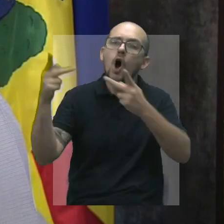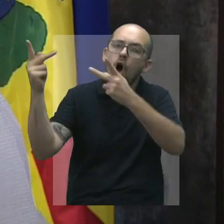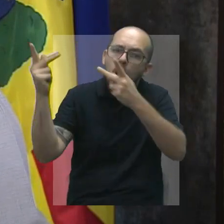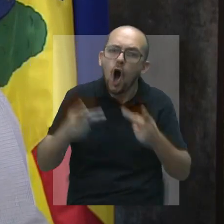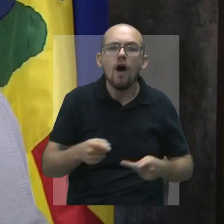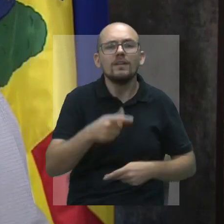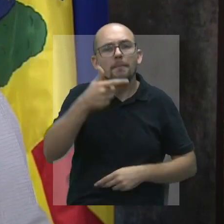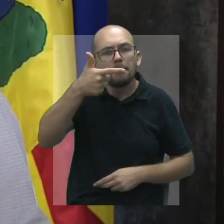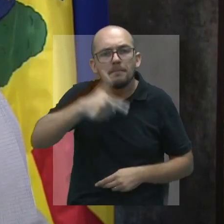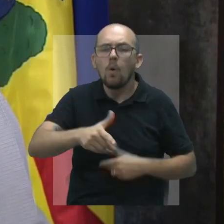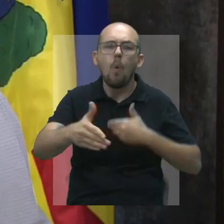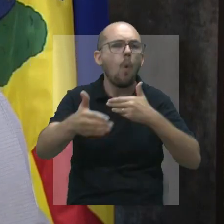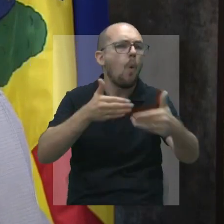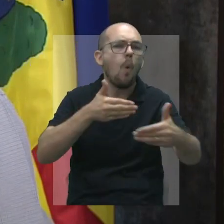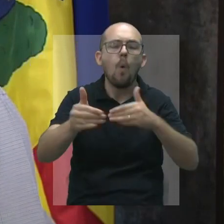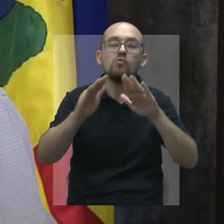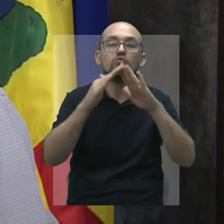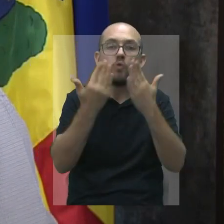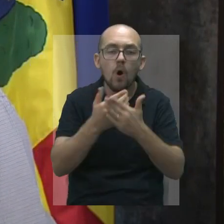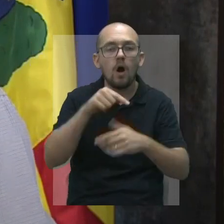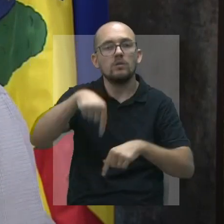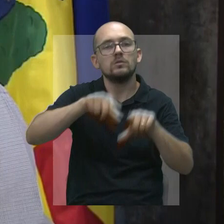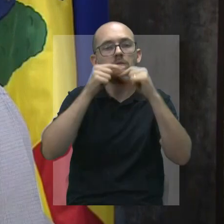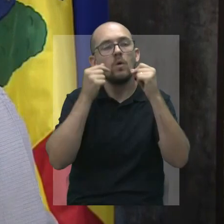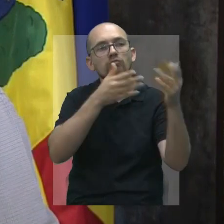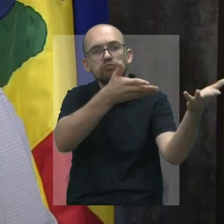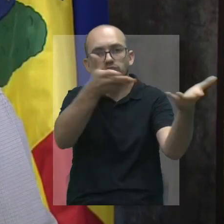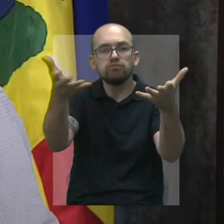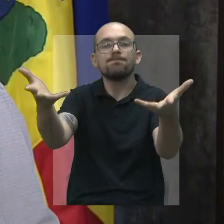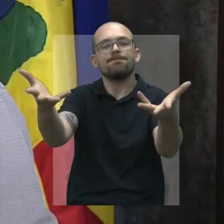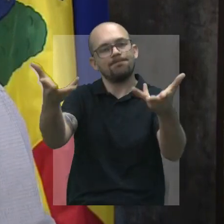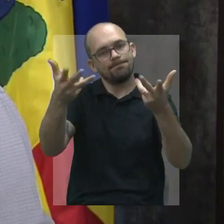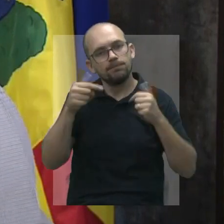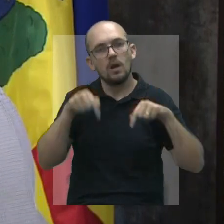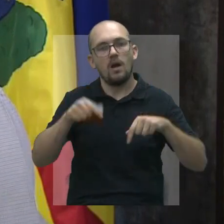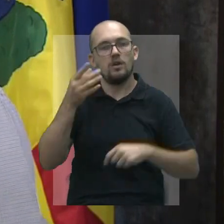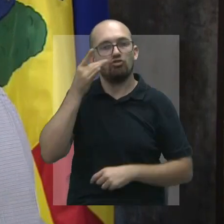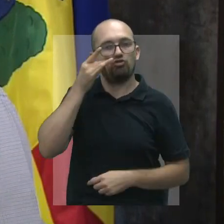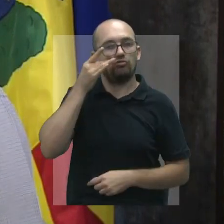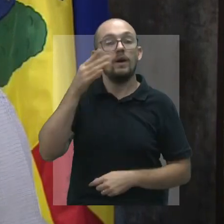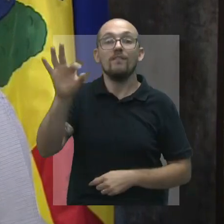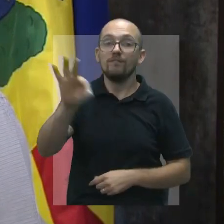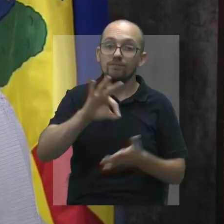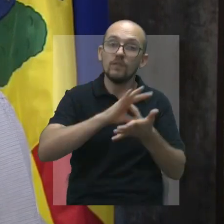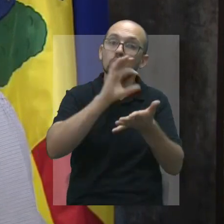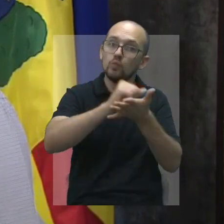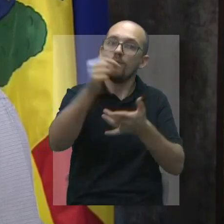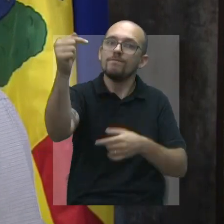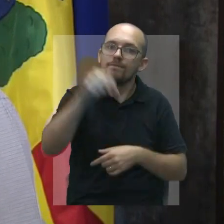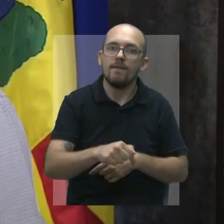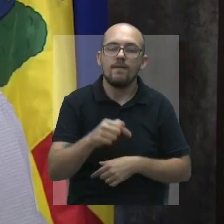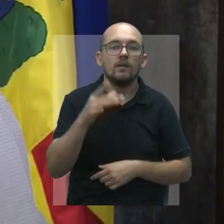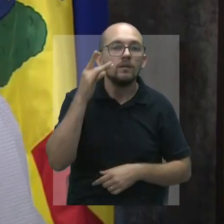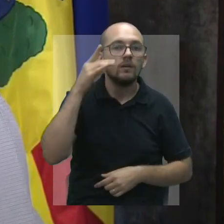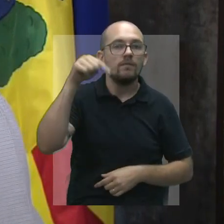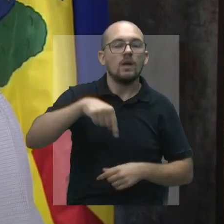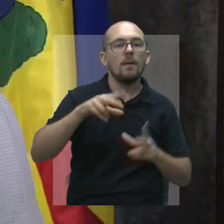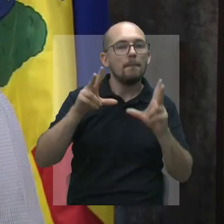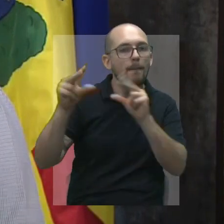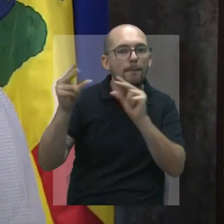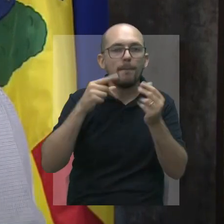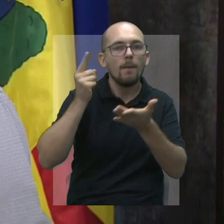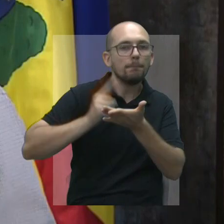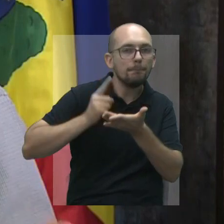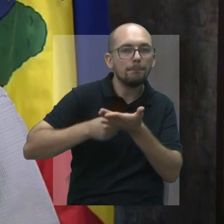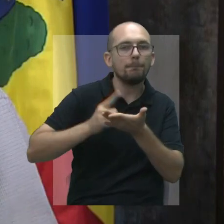uma vez a todas as escolas da cidade a comparecer, façam sua inscrição, venham até a administração aqui da